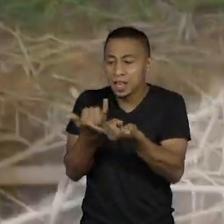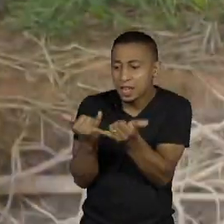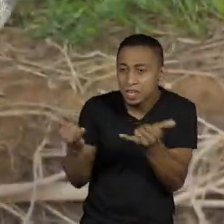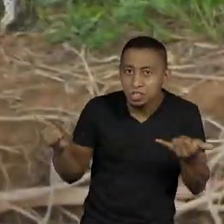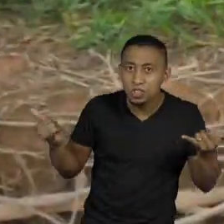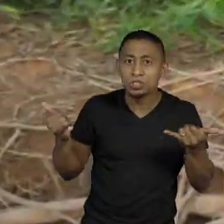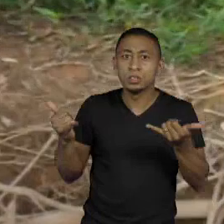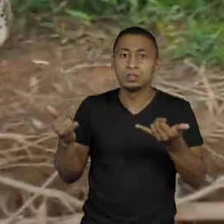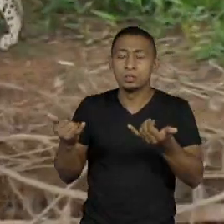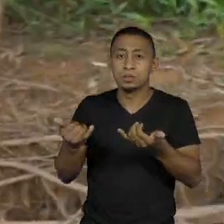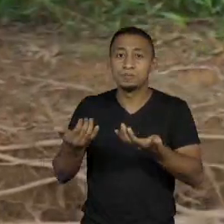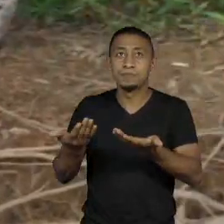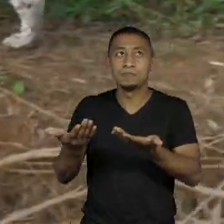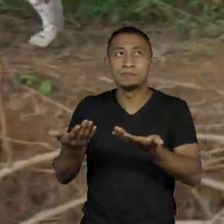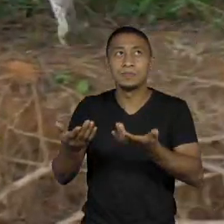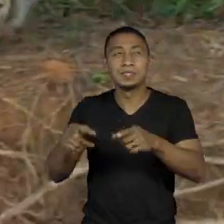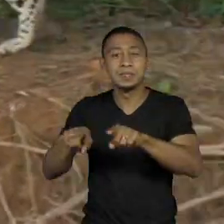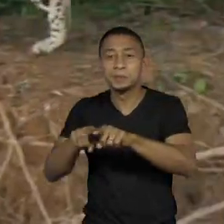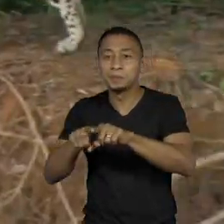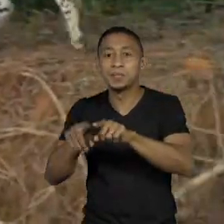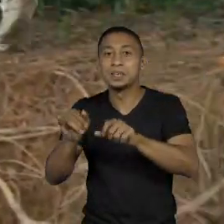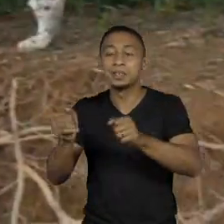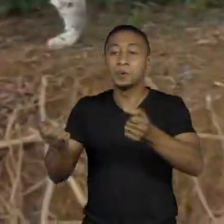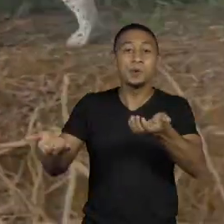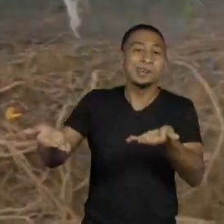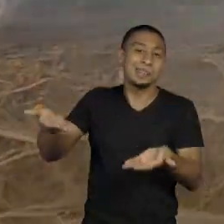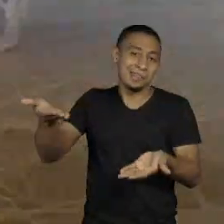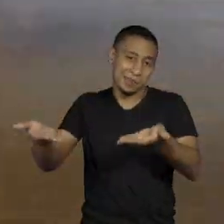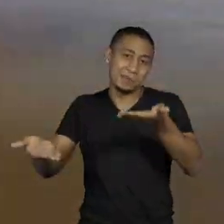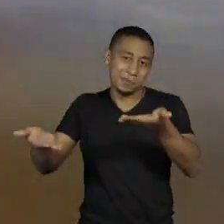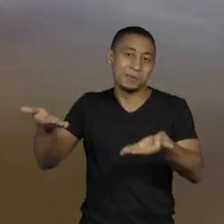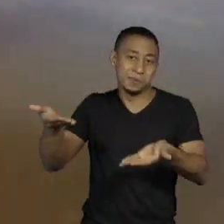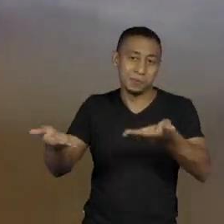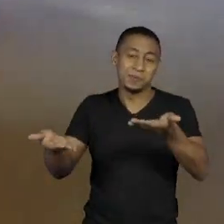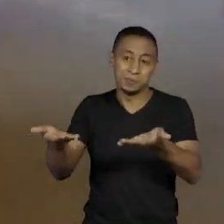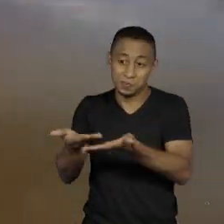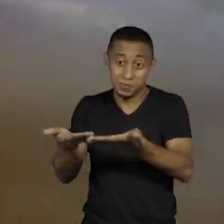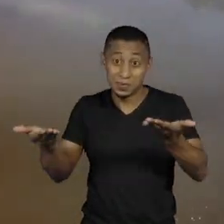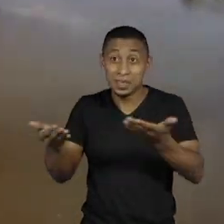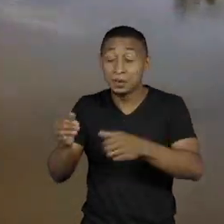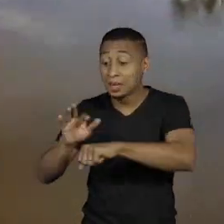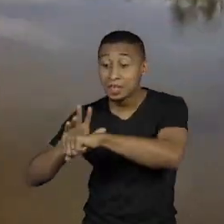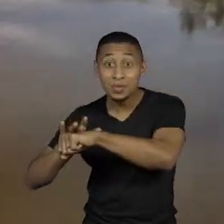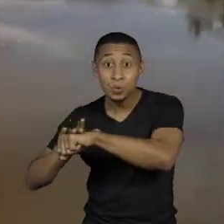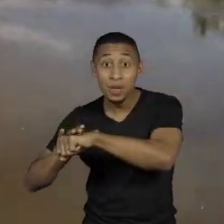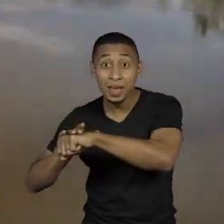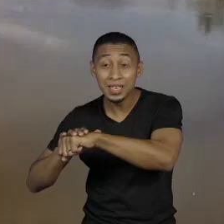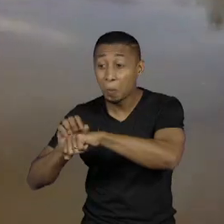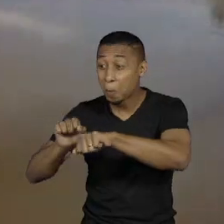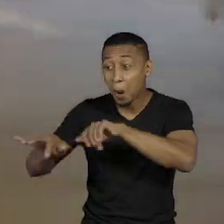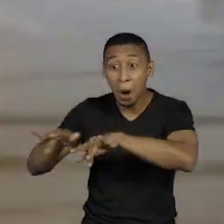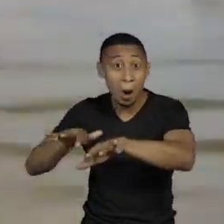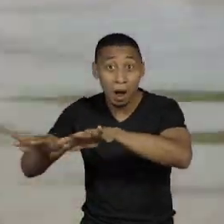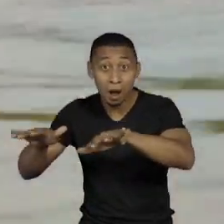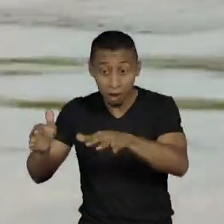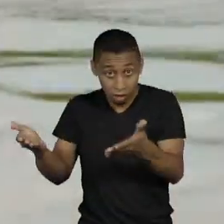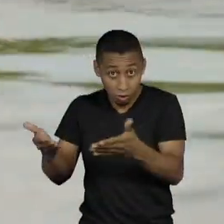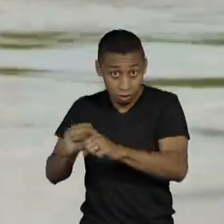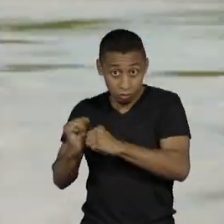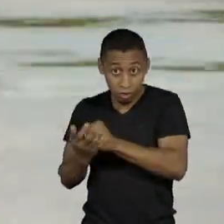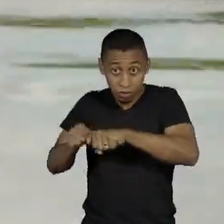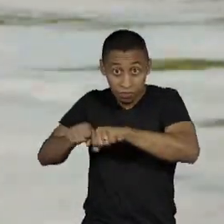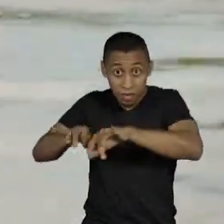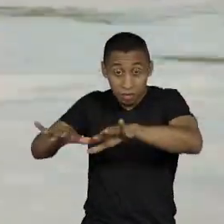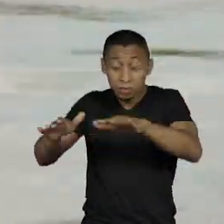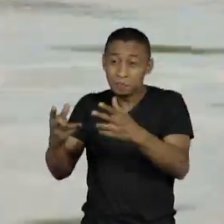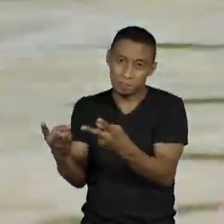por esse equilíbrio, até, né, essa questão da doença, da pandemia que aconteceu esse ano, a gente vê